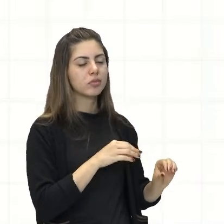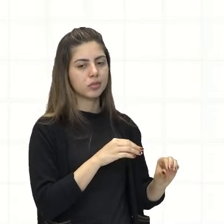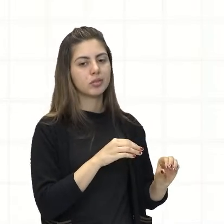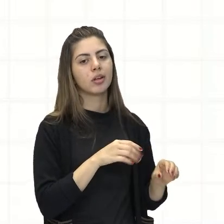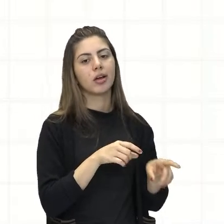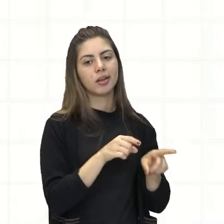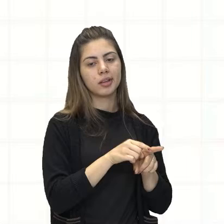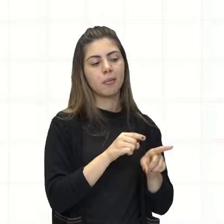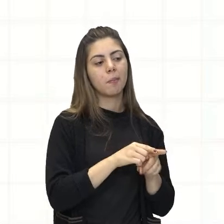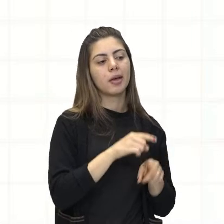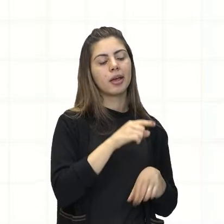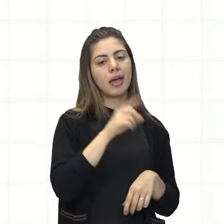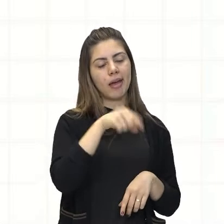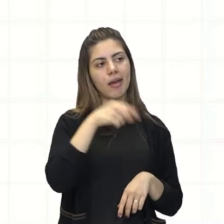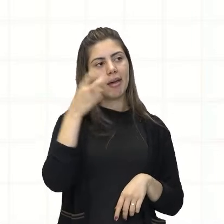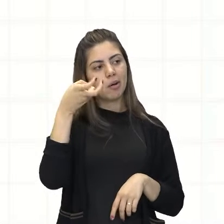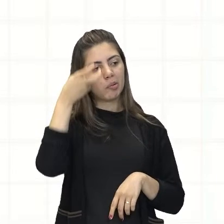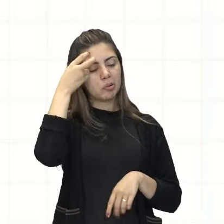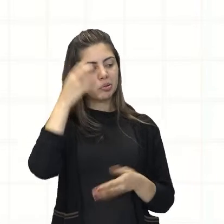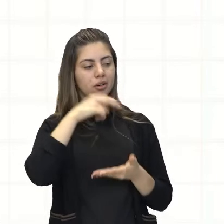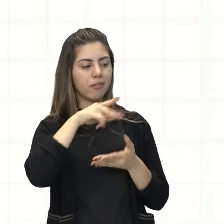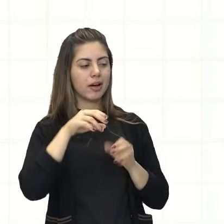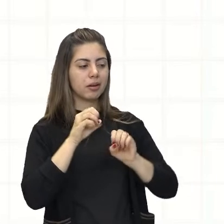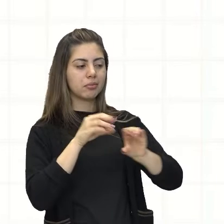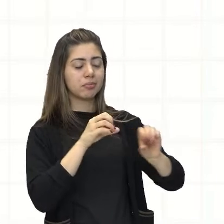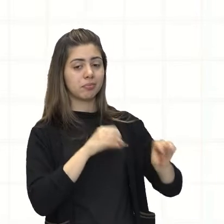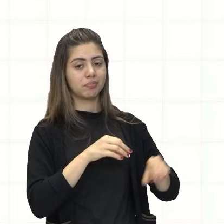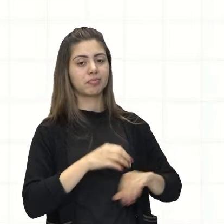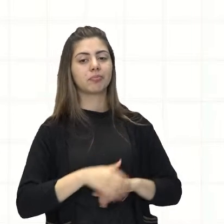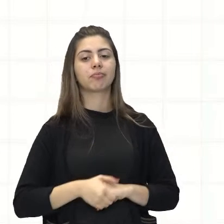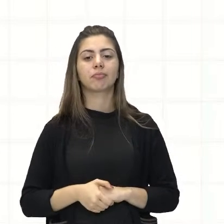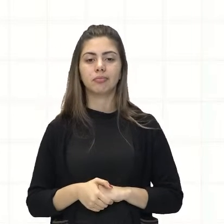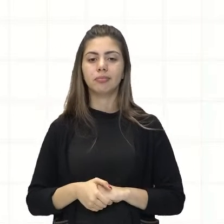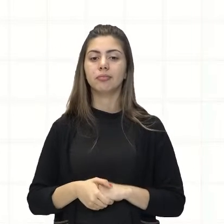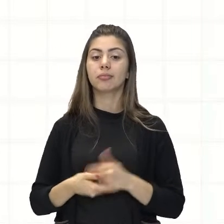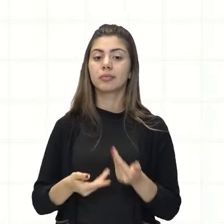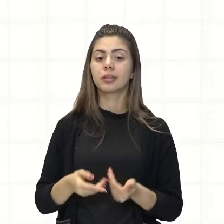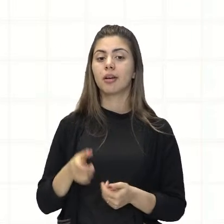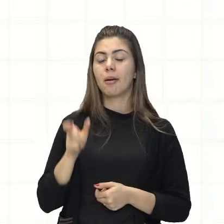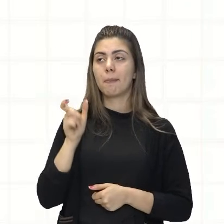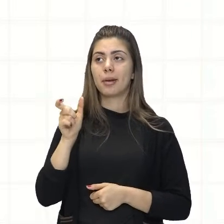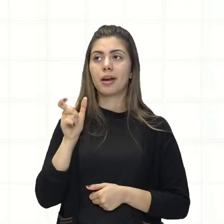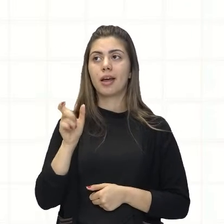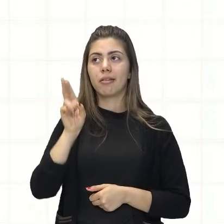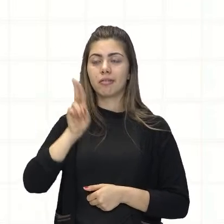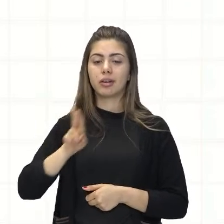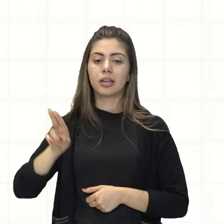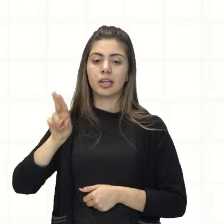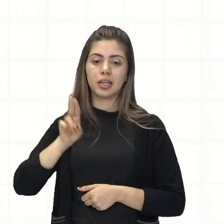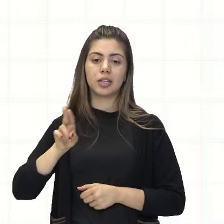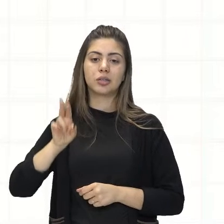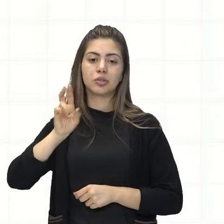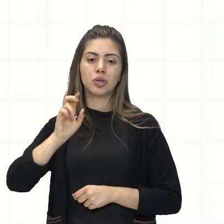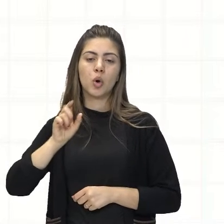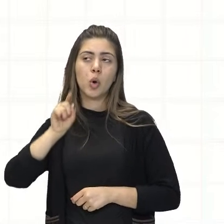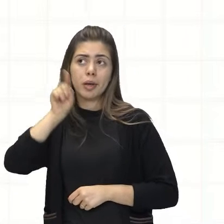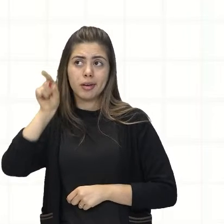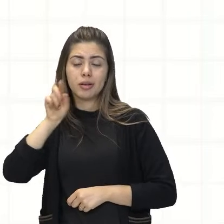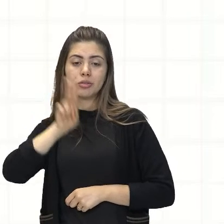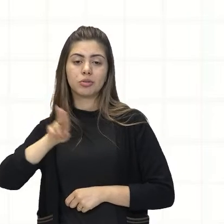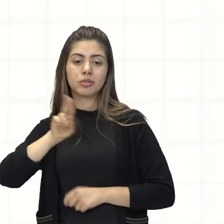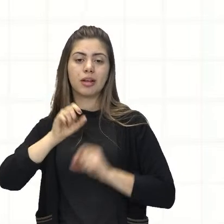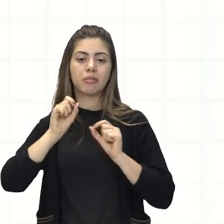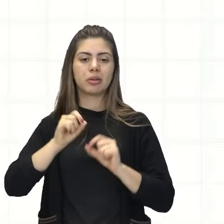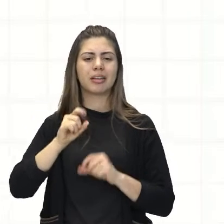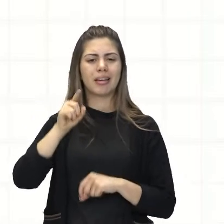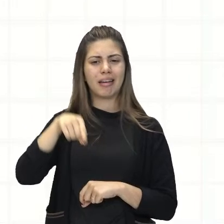com muita aspas aí, tá, gente? Muito cuidado, porque esse era um termo que eles utilizavam, não é o que a gente concorda. O fato dos povos